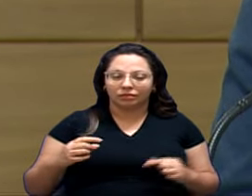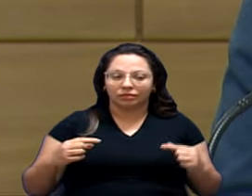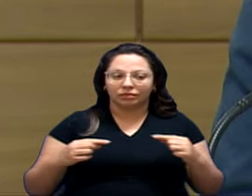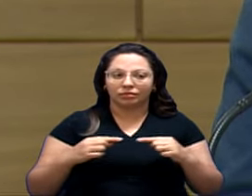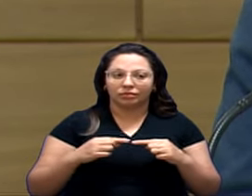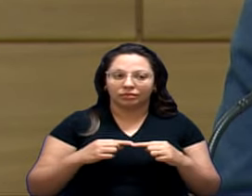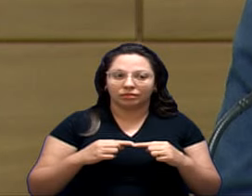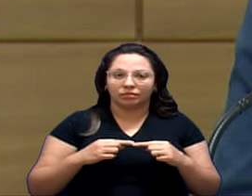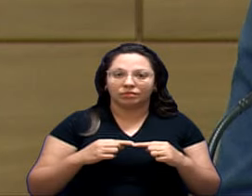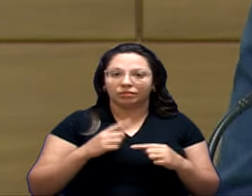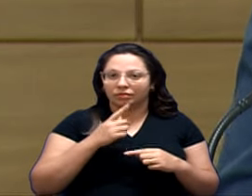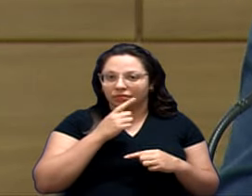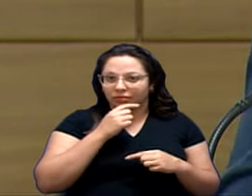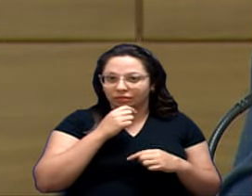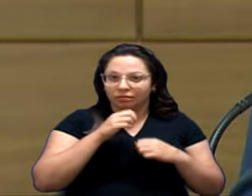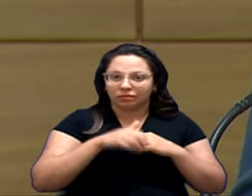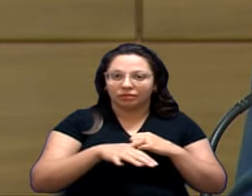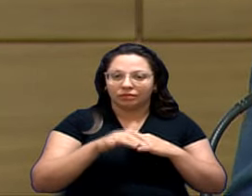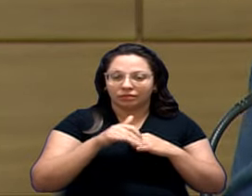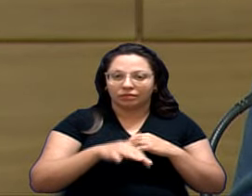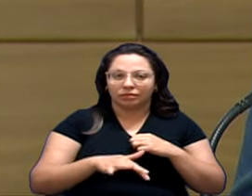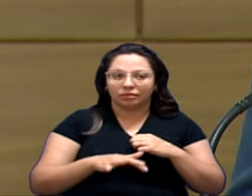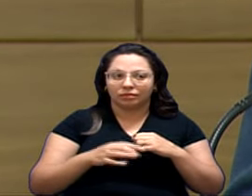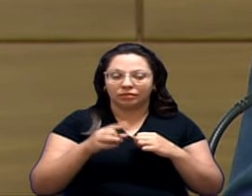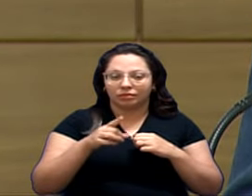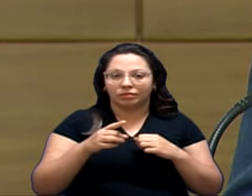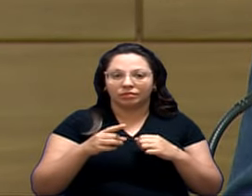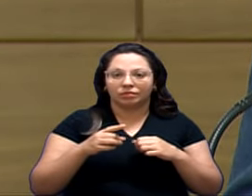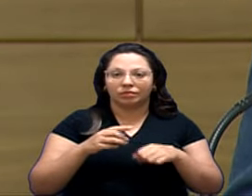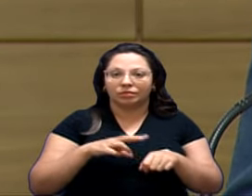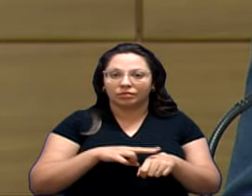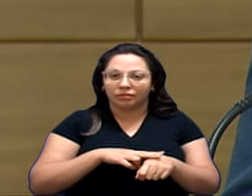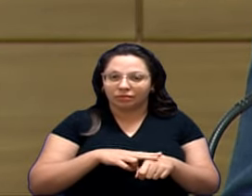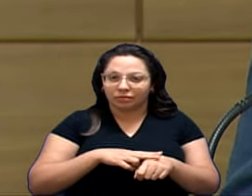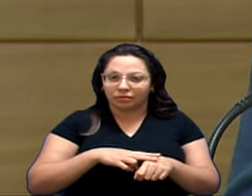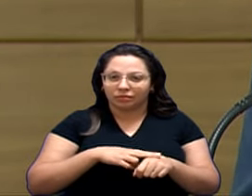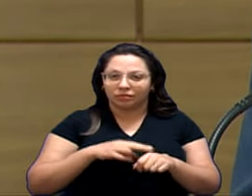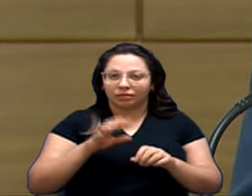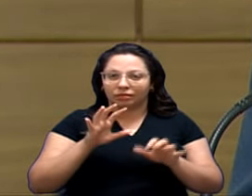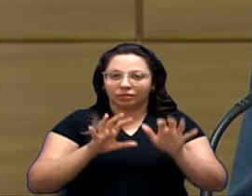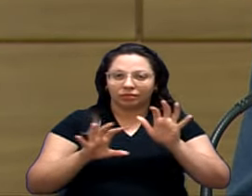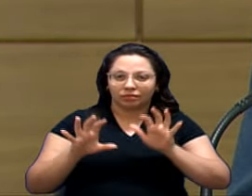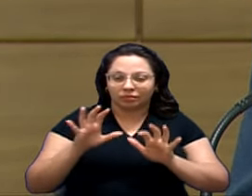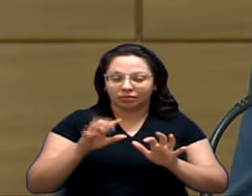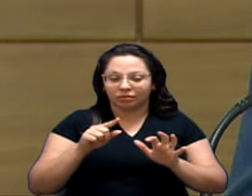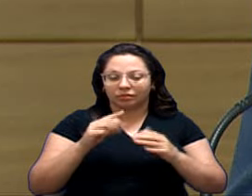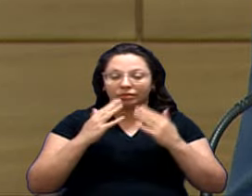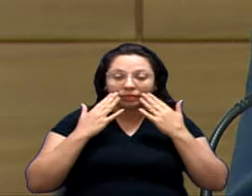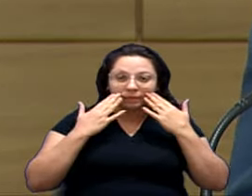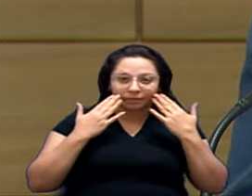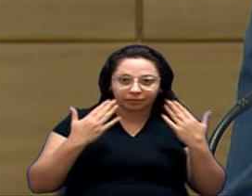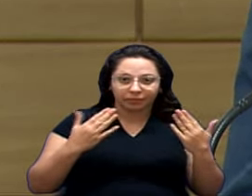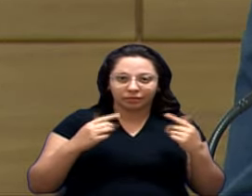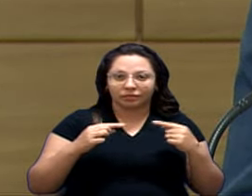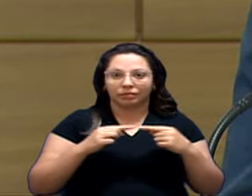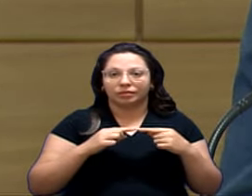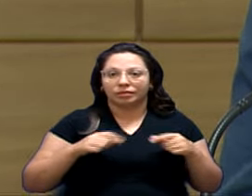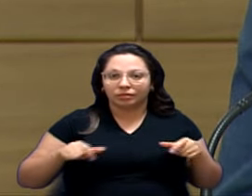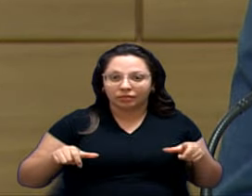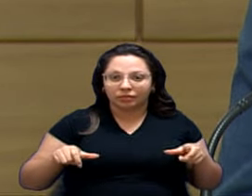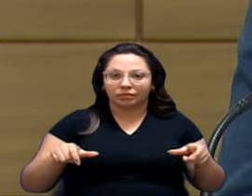eh a questão da Mancha Verde ela ela mostra ela representa essa